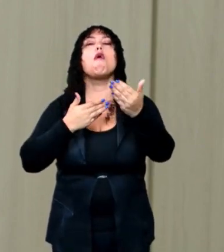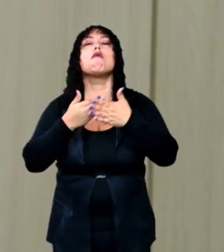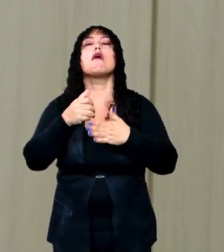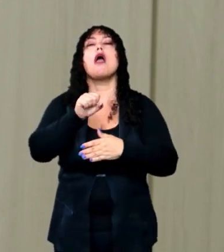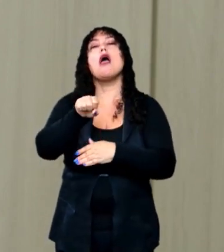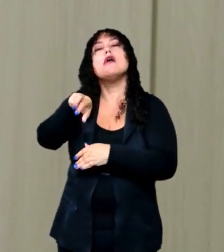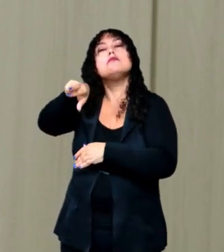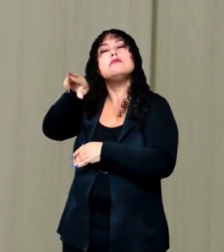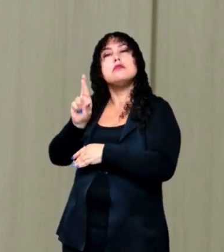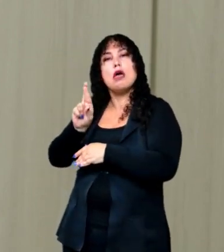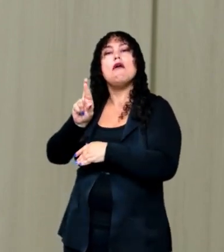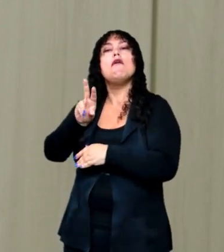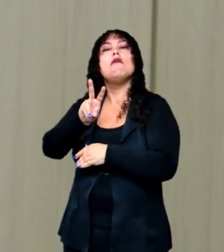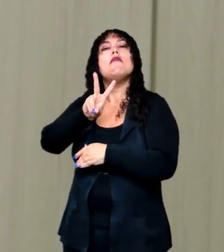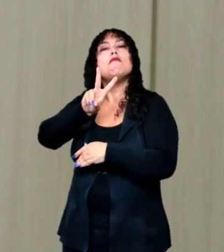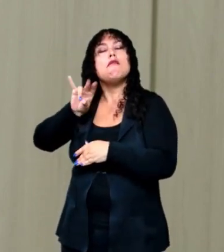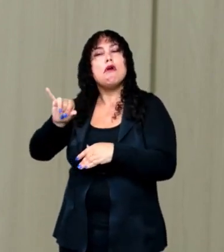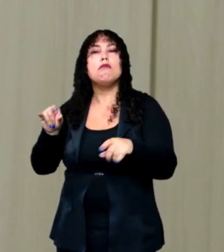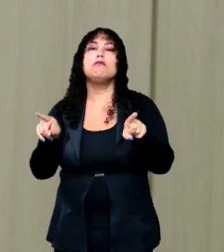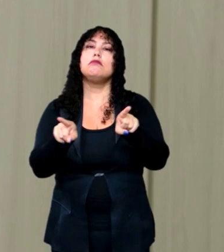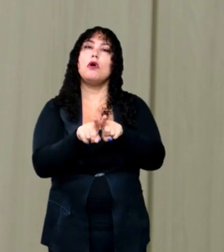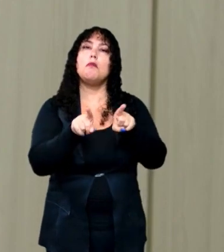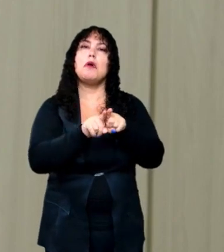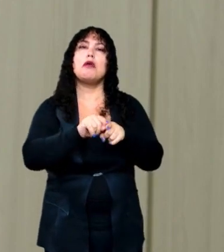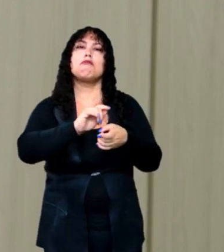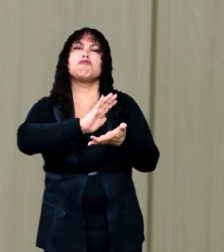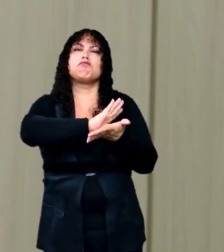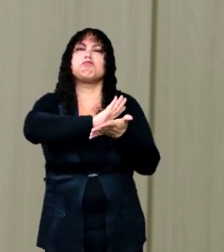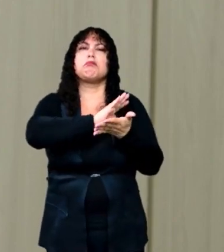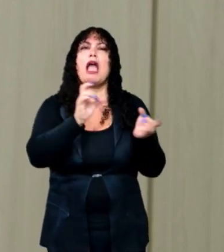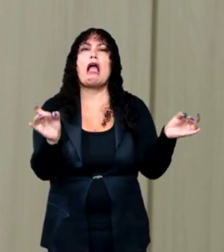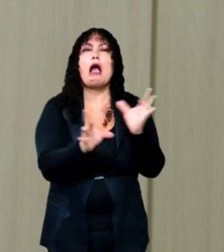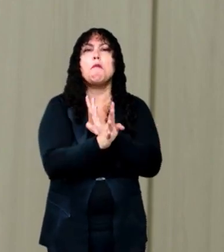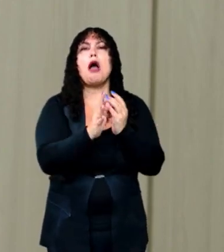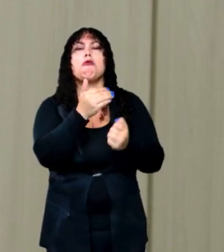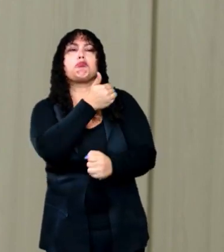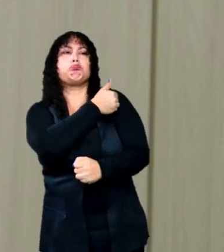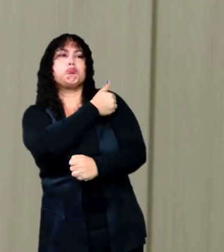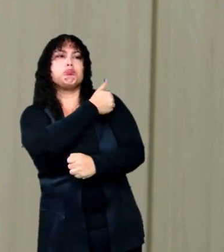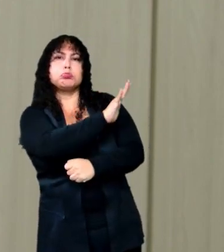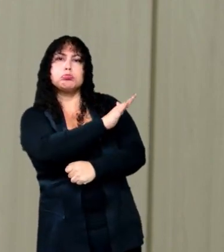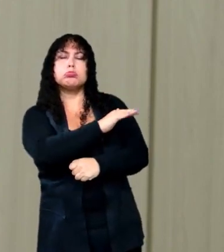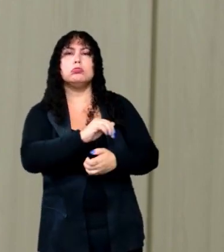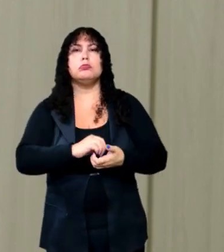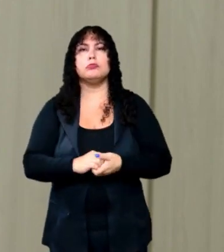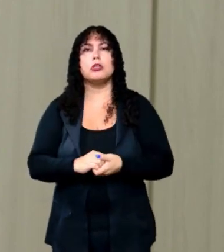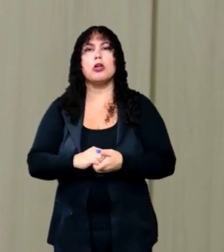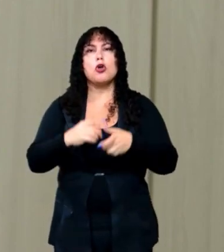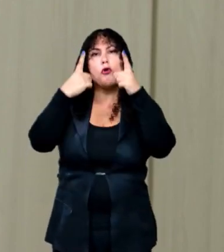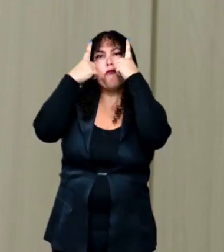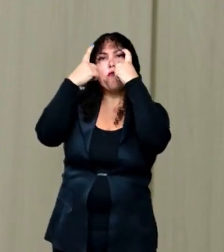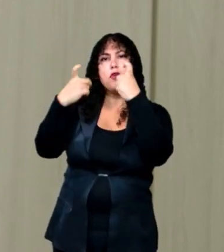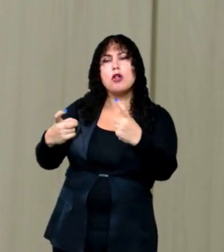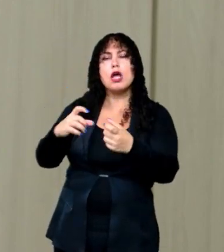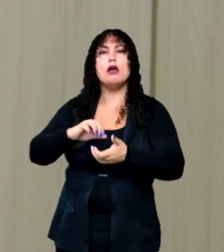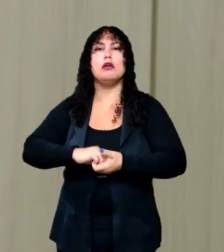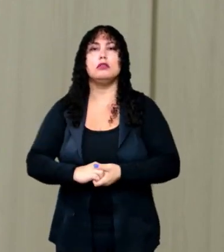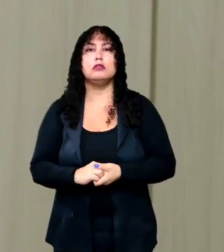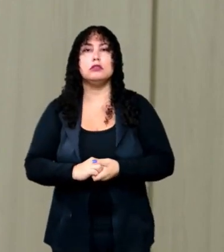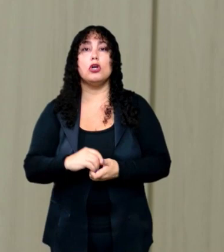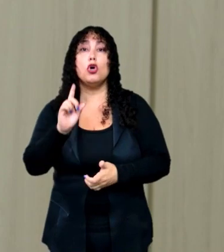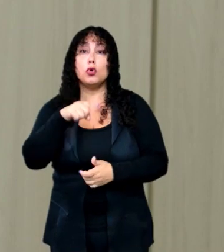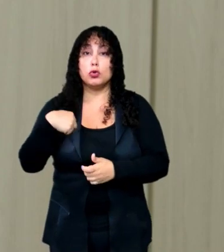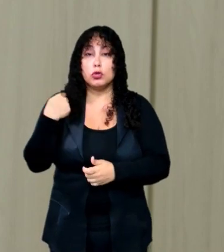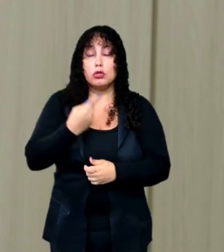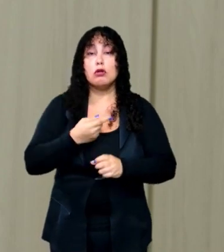E aí eu acho que isso vai acabar, inclusive, com preconceitos, com violências, né? Porque o que a gente tem